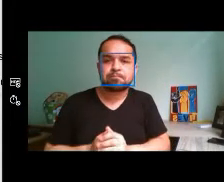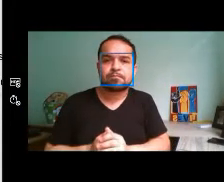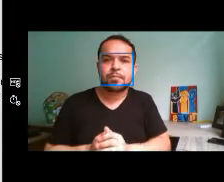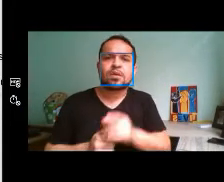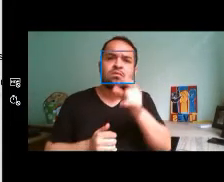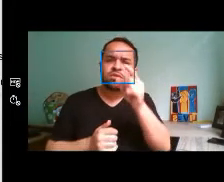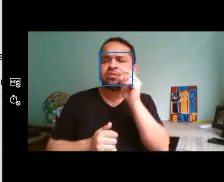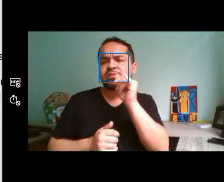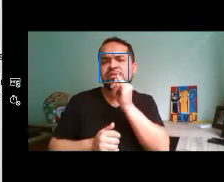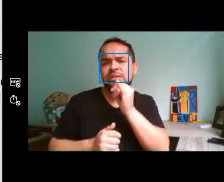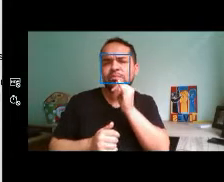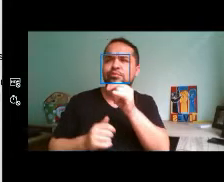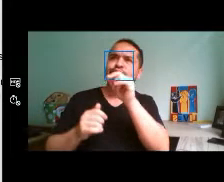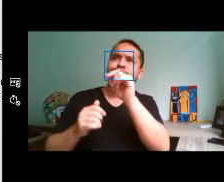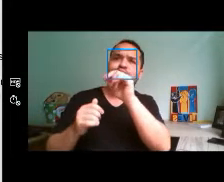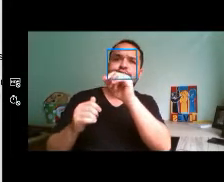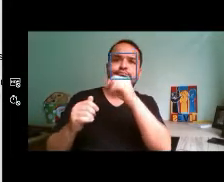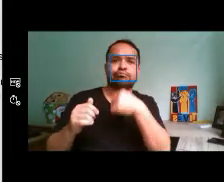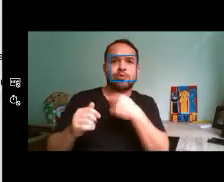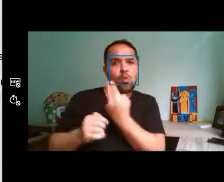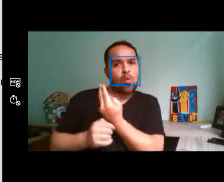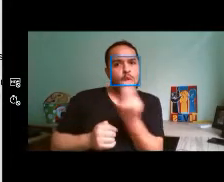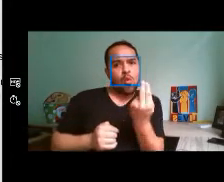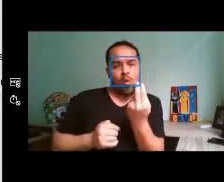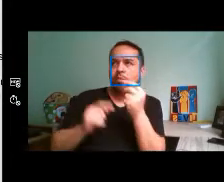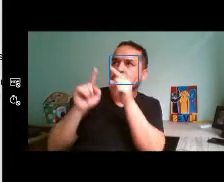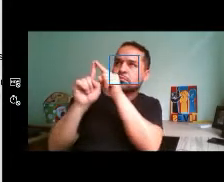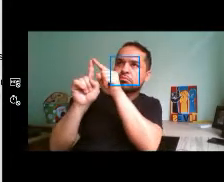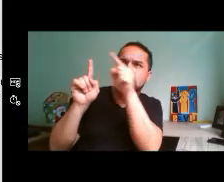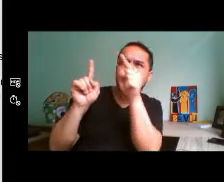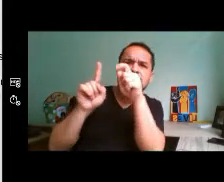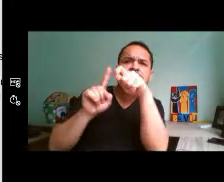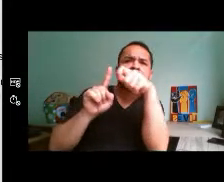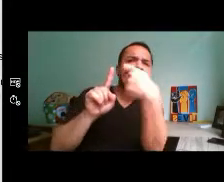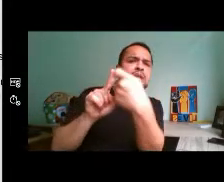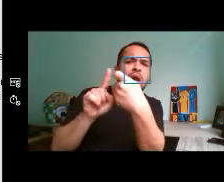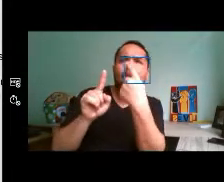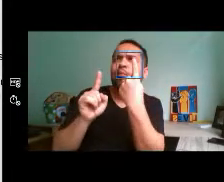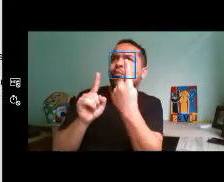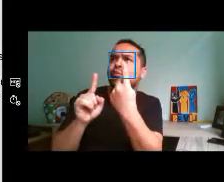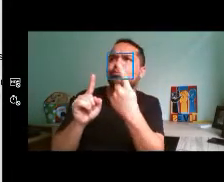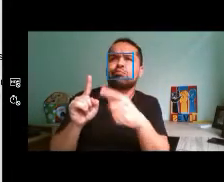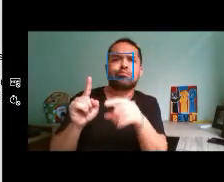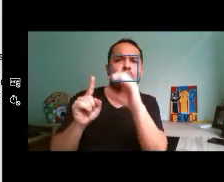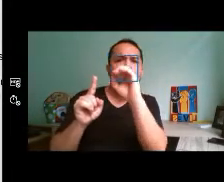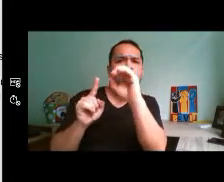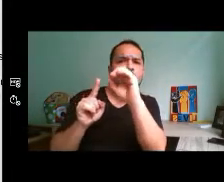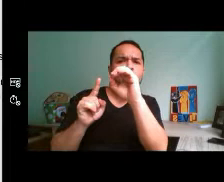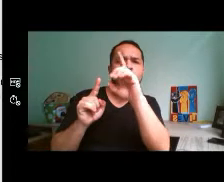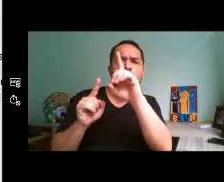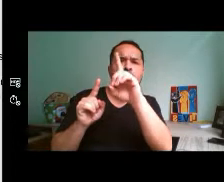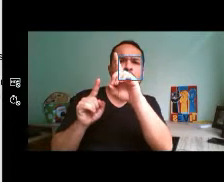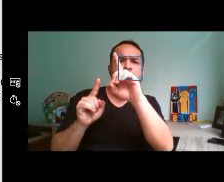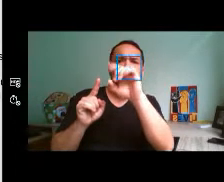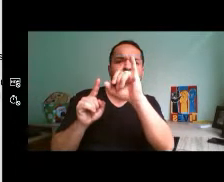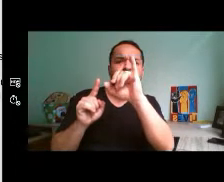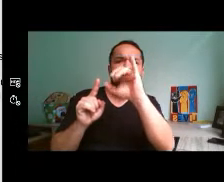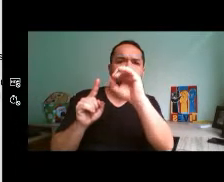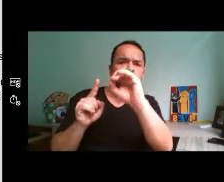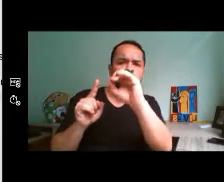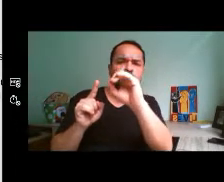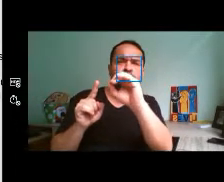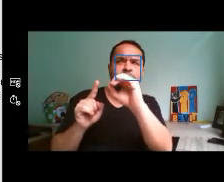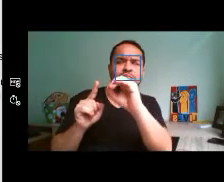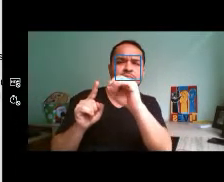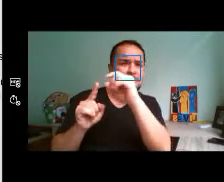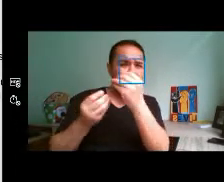de sinais. Para isso, para saber como é que é feito esse sinal, você vai procurar o sinal no site